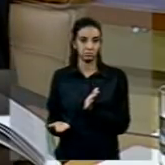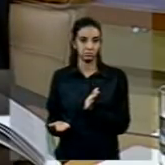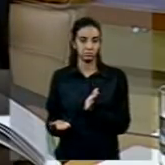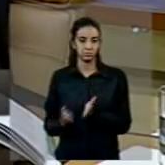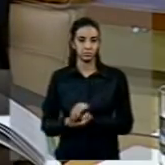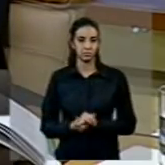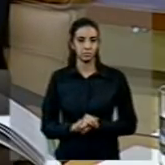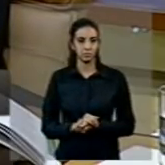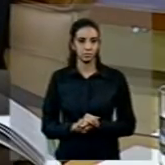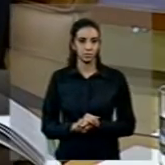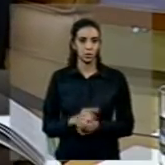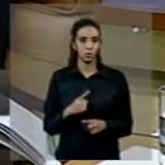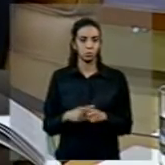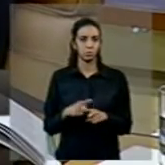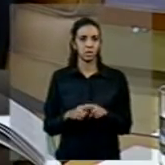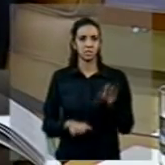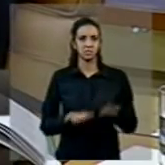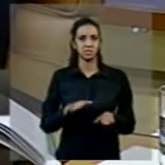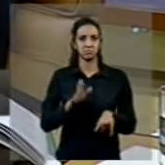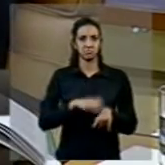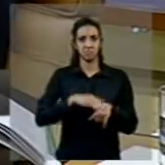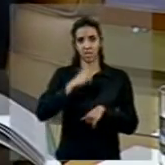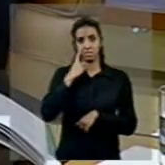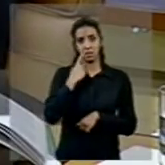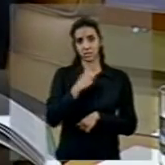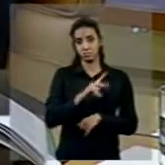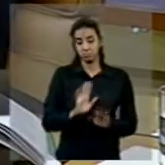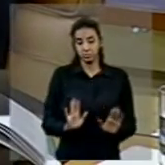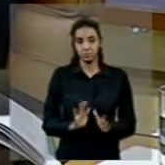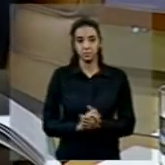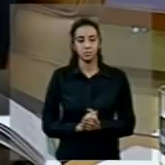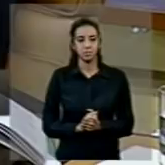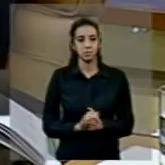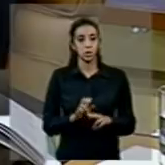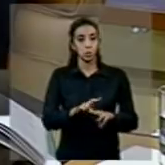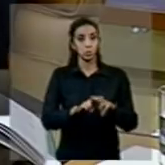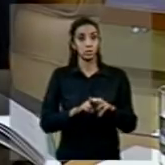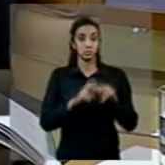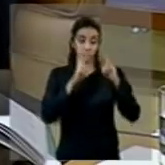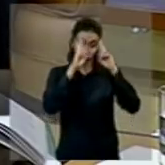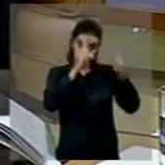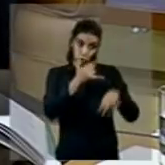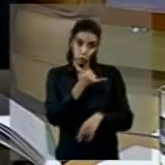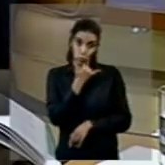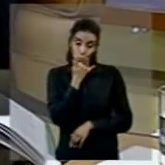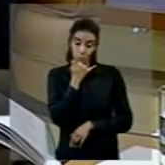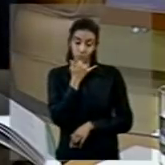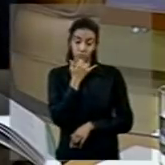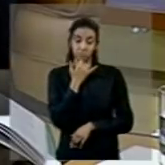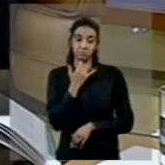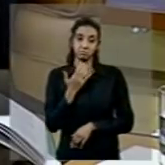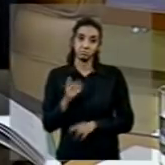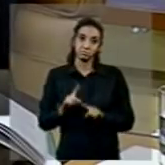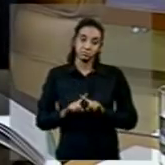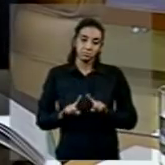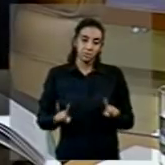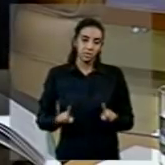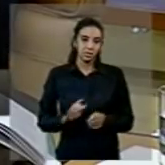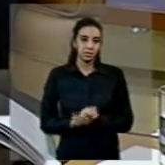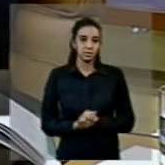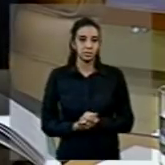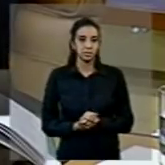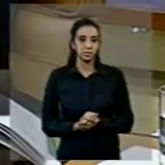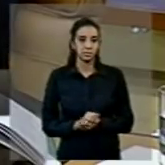voluntarismo ou de personalismo. Por isso, eu peço vênia a quem entenda em sentido contrário, mas acho que temos